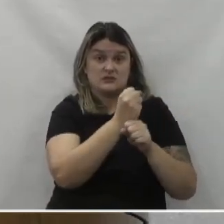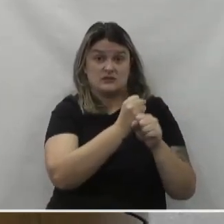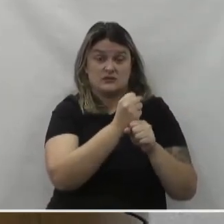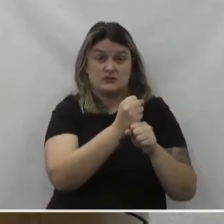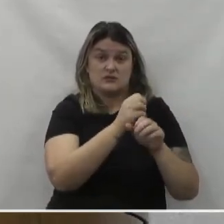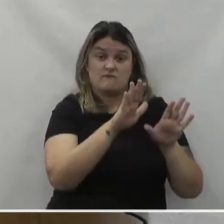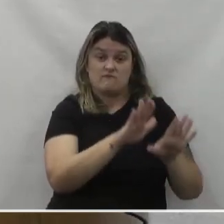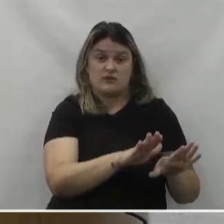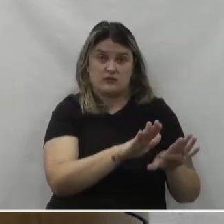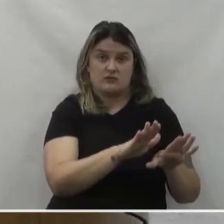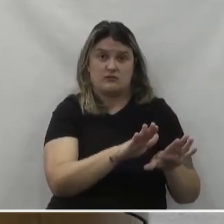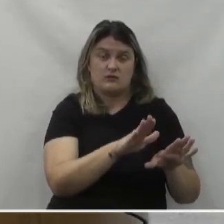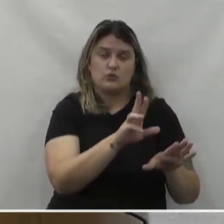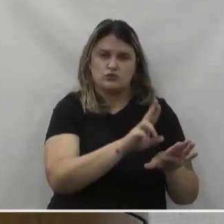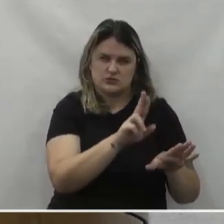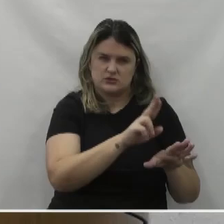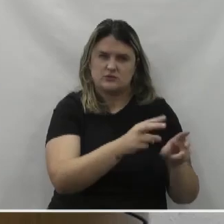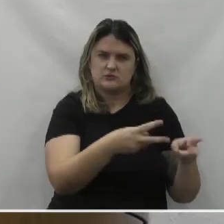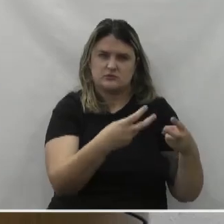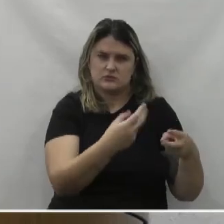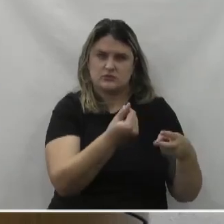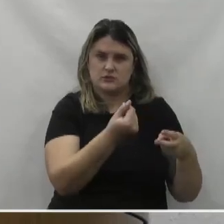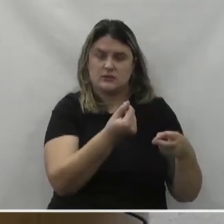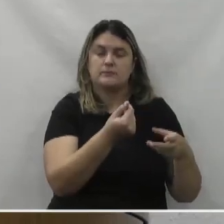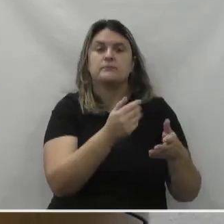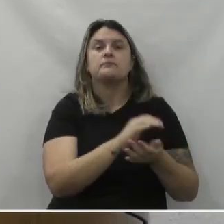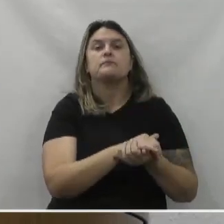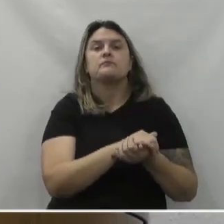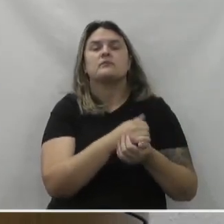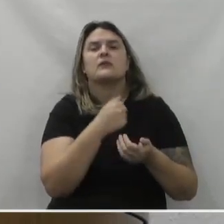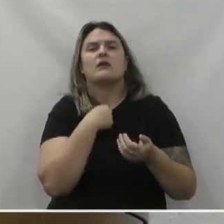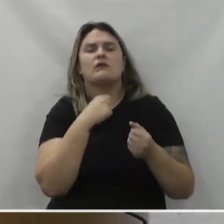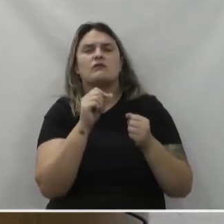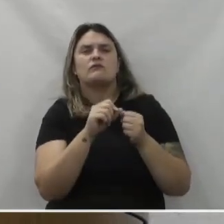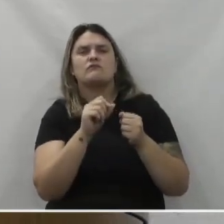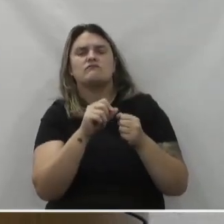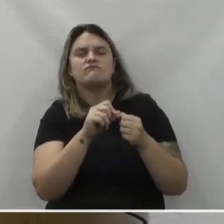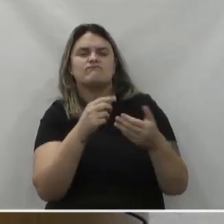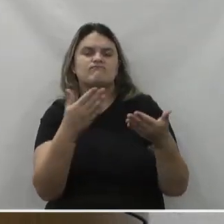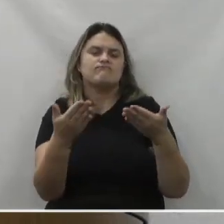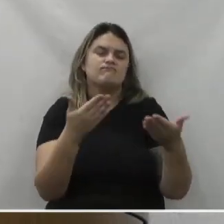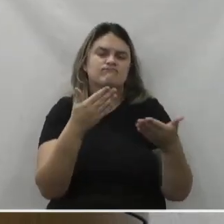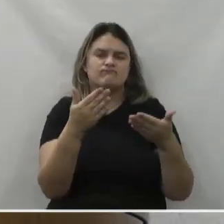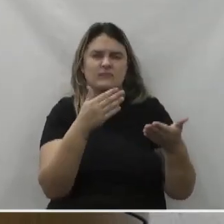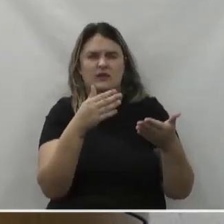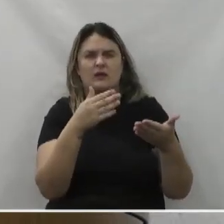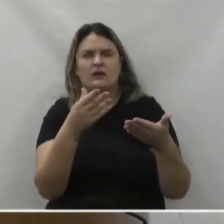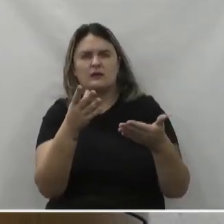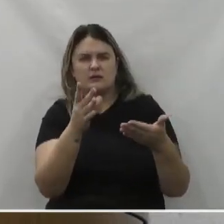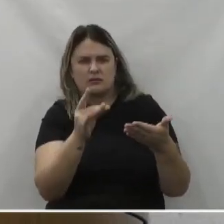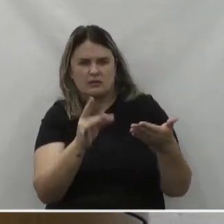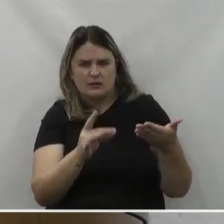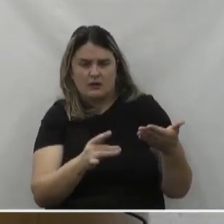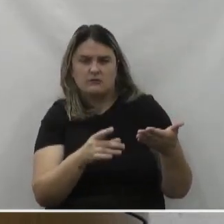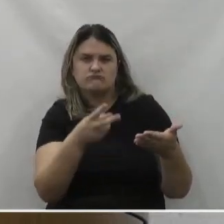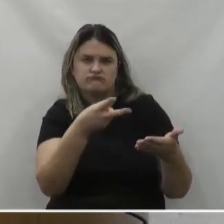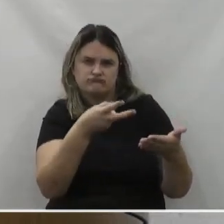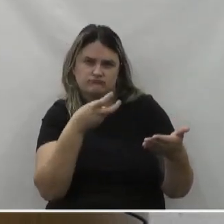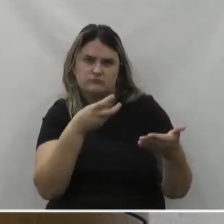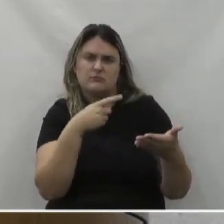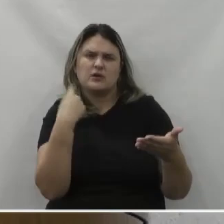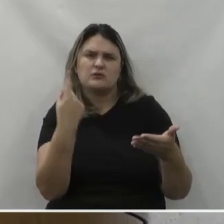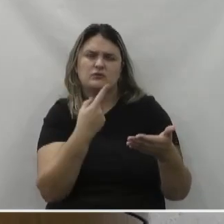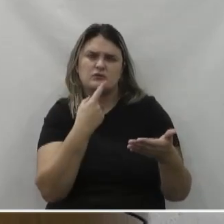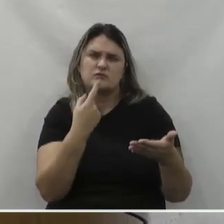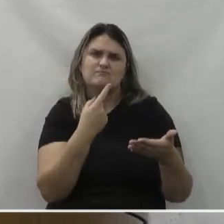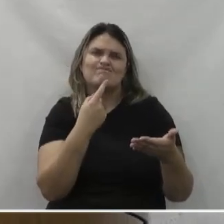conta. Por causa que daí eu peguei e fiz aí uma análise bem a grosso modo, mas que a gente